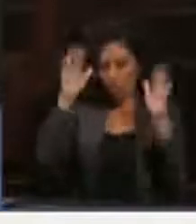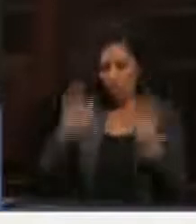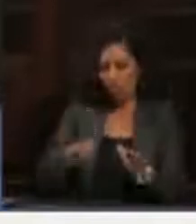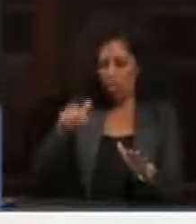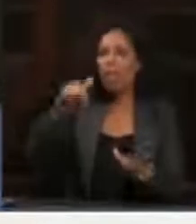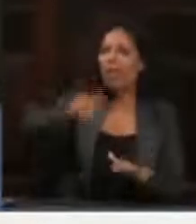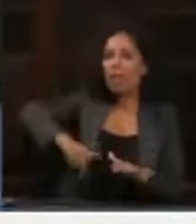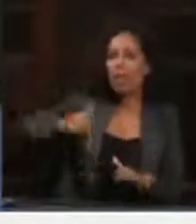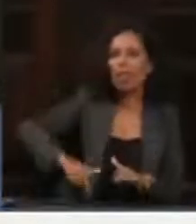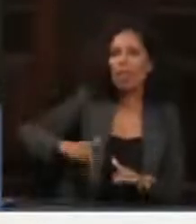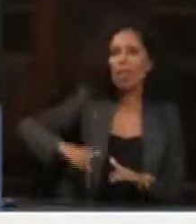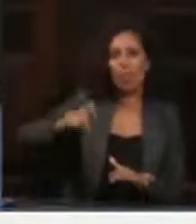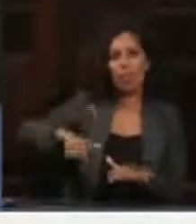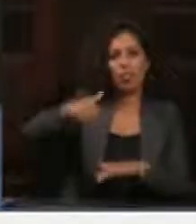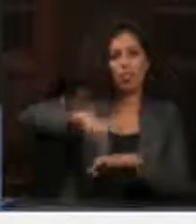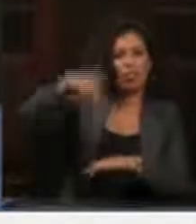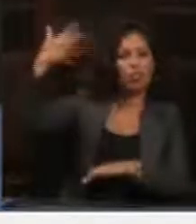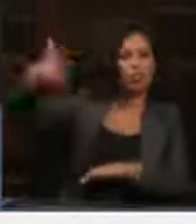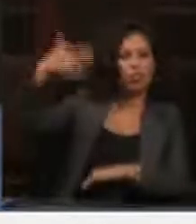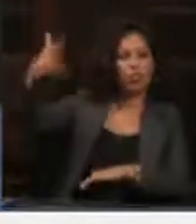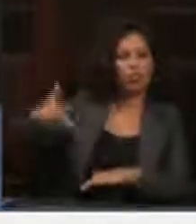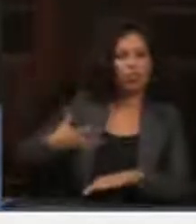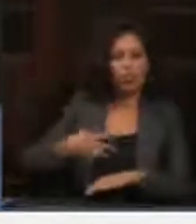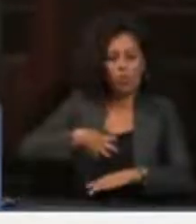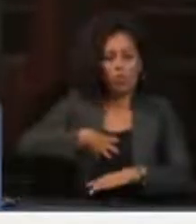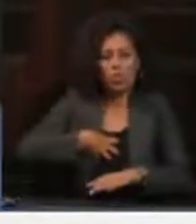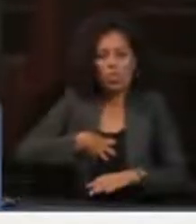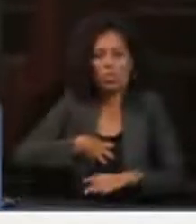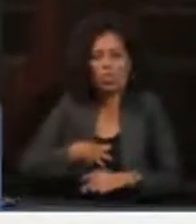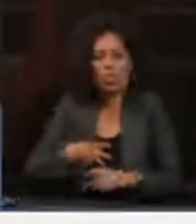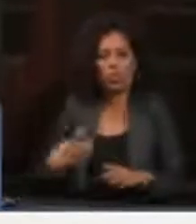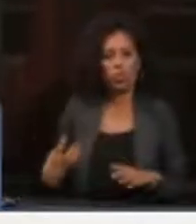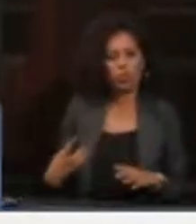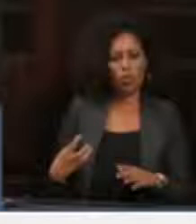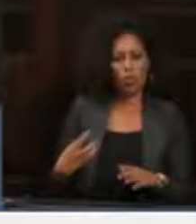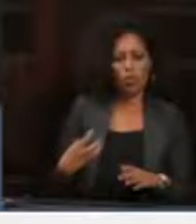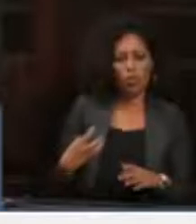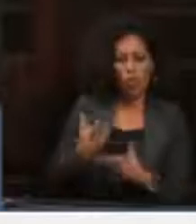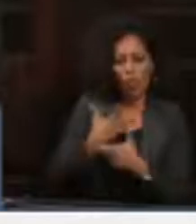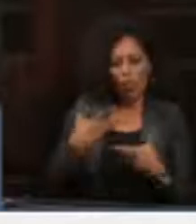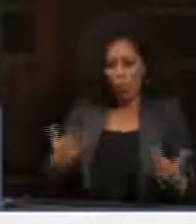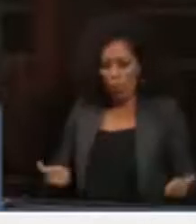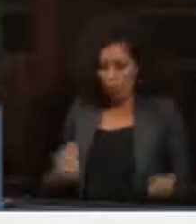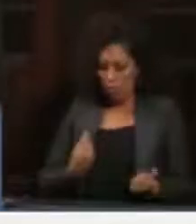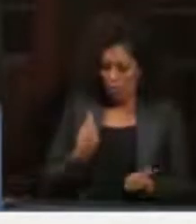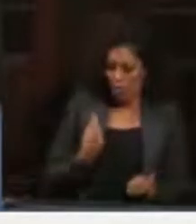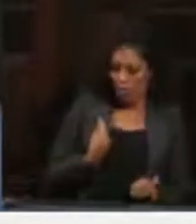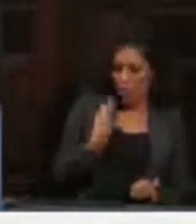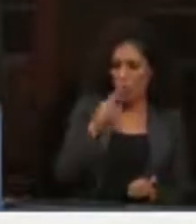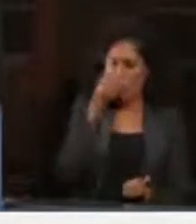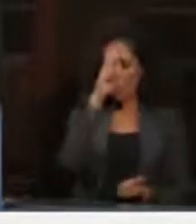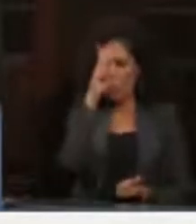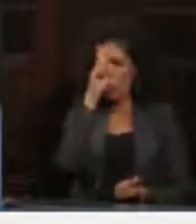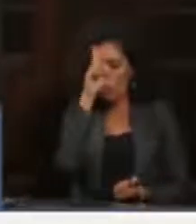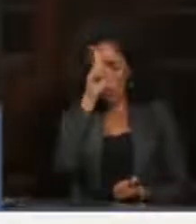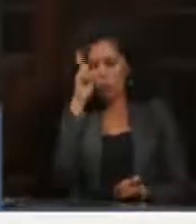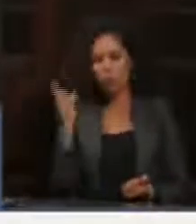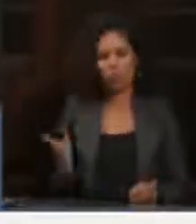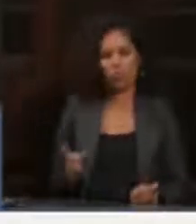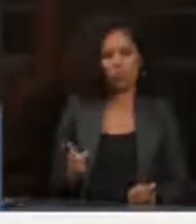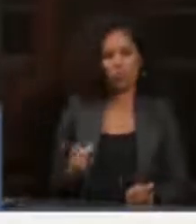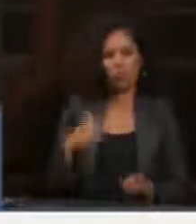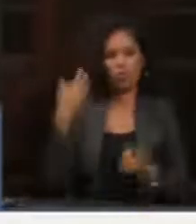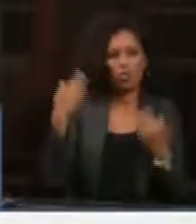sim nessa tribuna, com a nossa sensibilidade, com as nossas experiências diárias, rotineiras, de